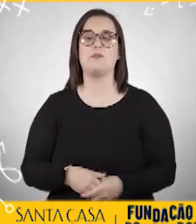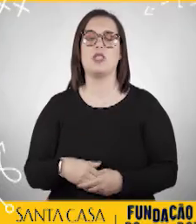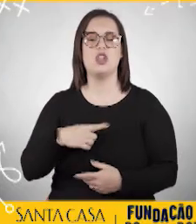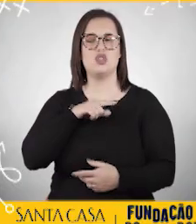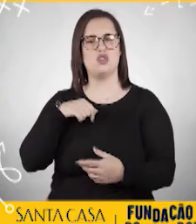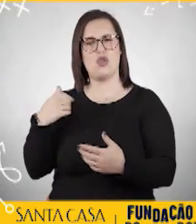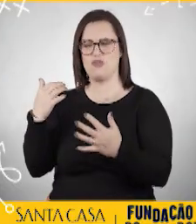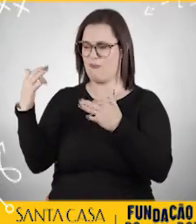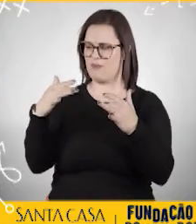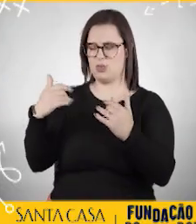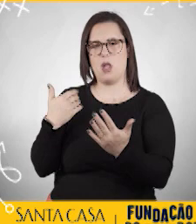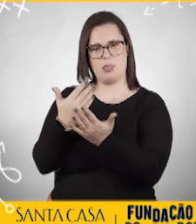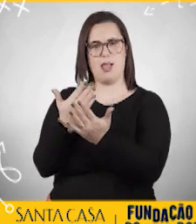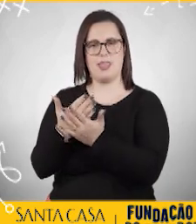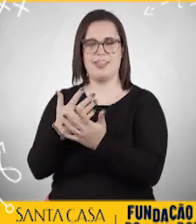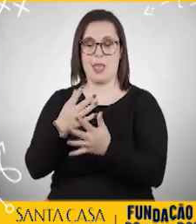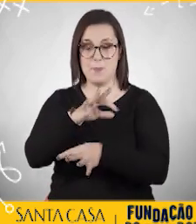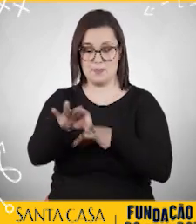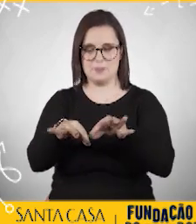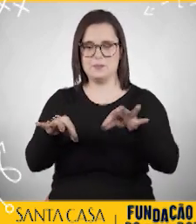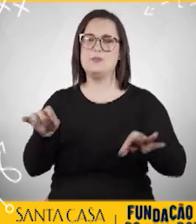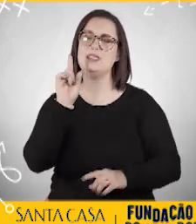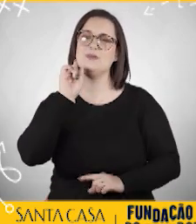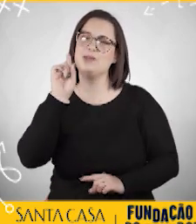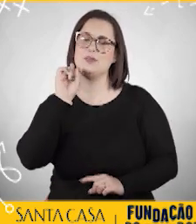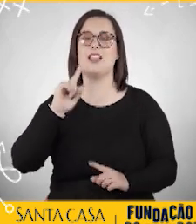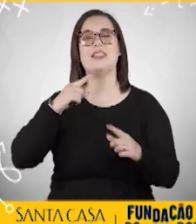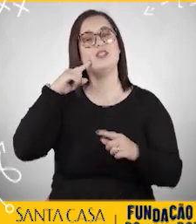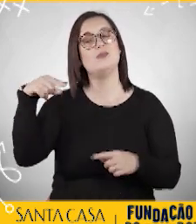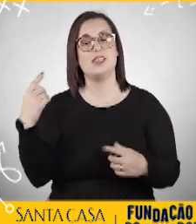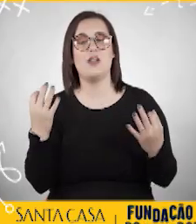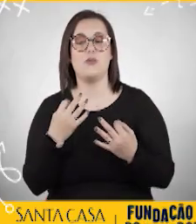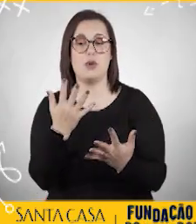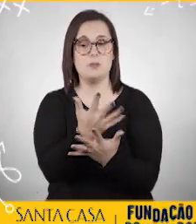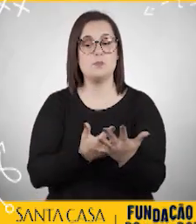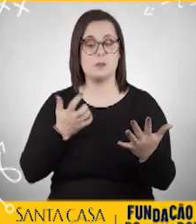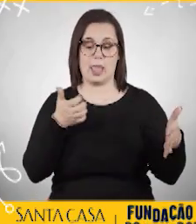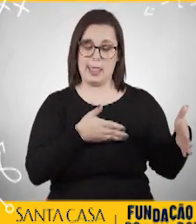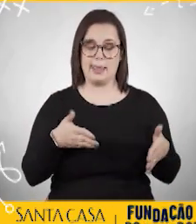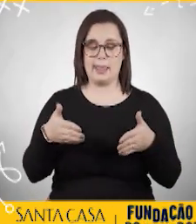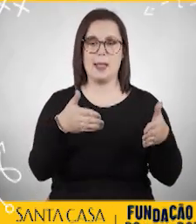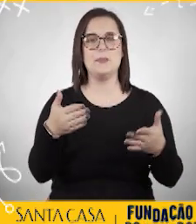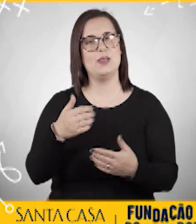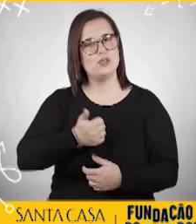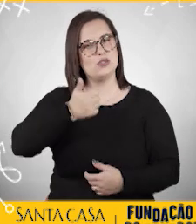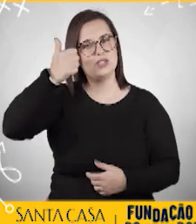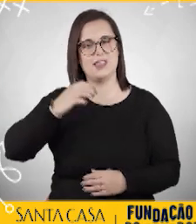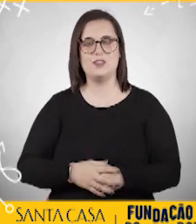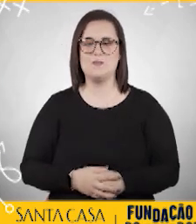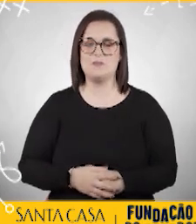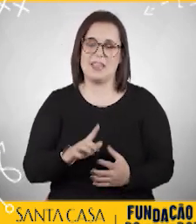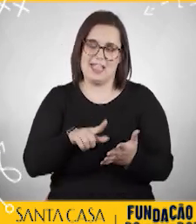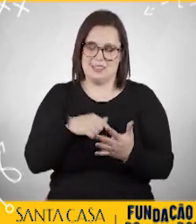que tanto já deram ao nosso futebol receberam um presente muito especial que pretende destacar as respectivas carreiras de muito